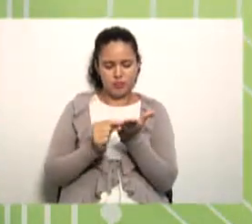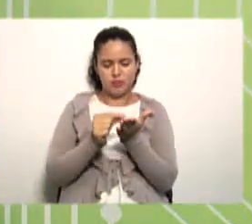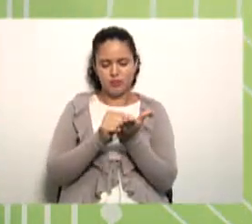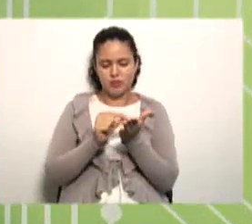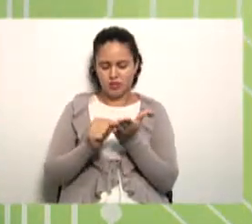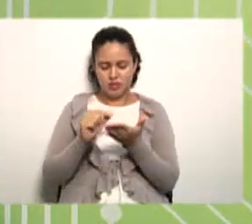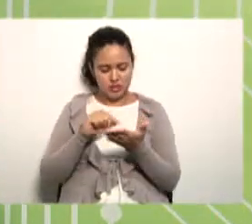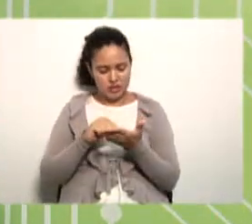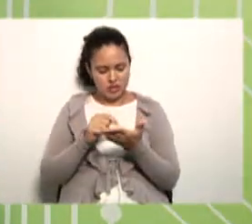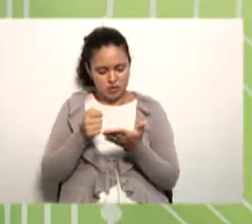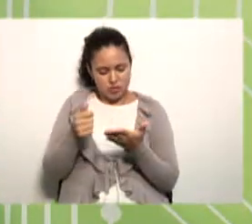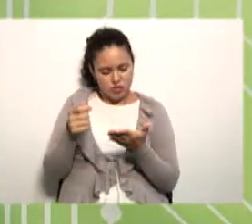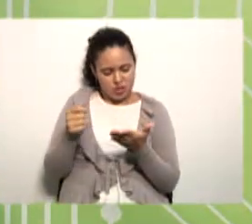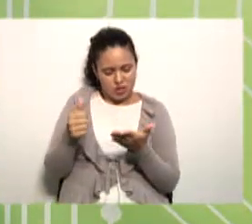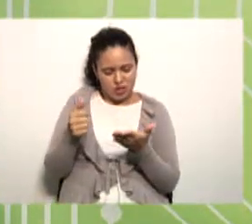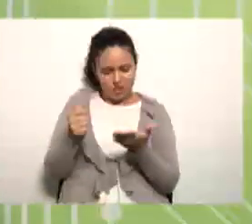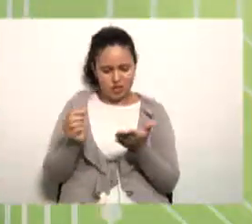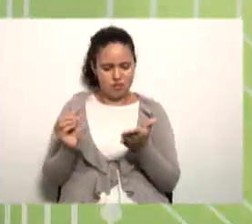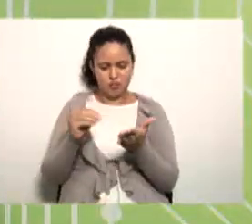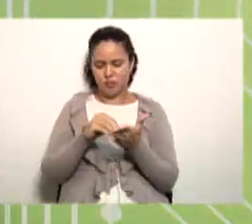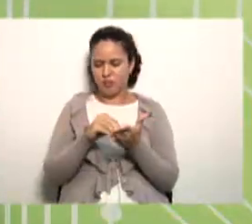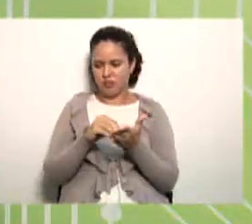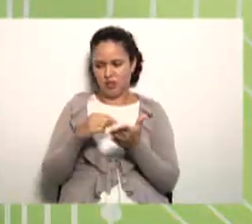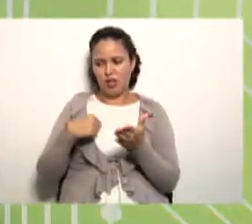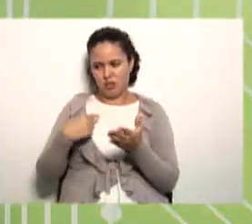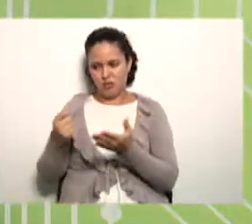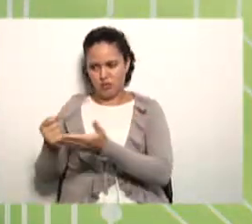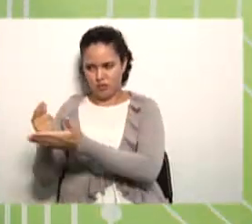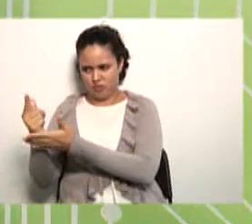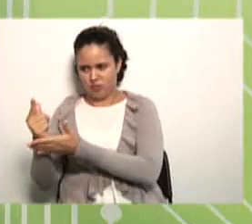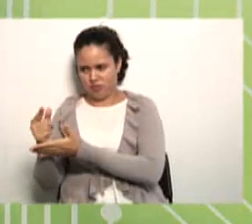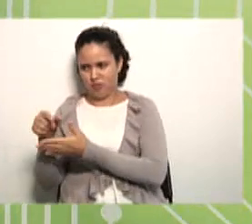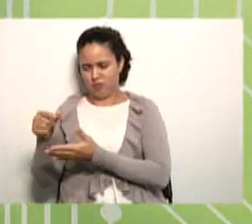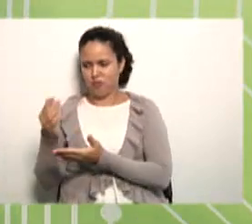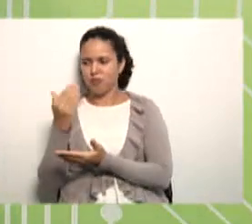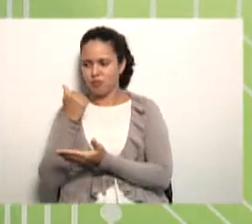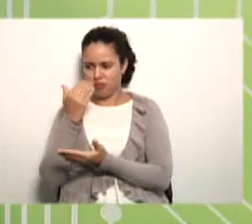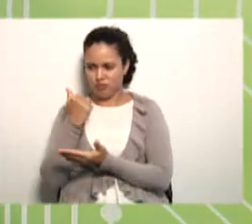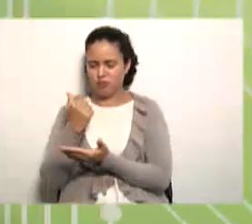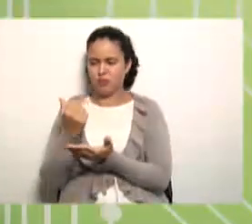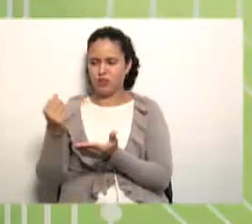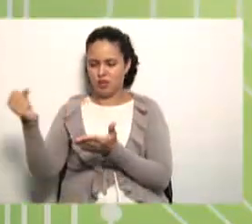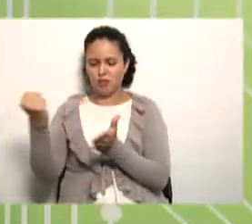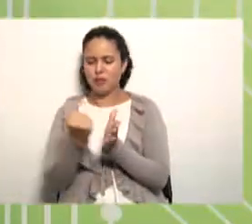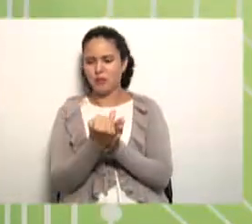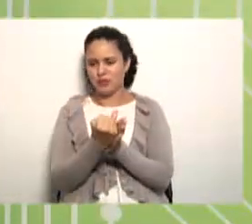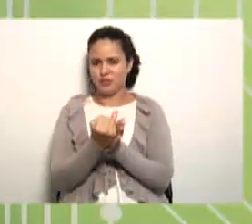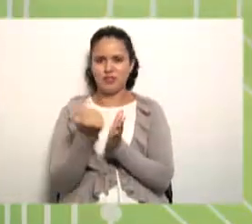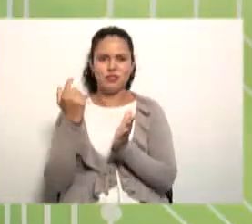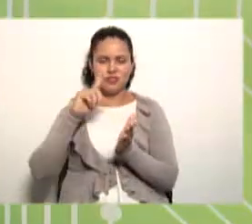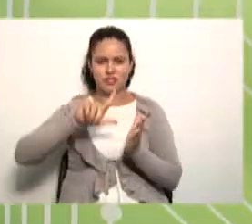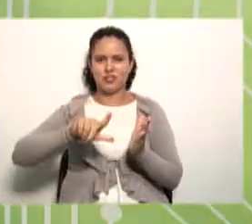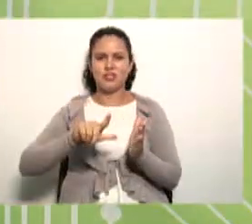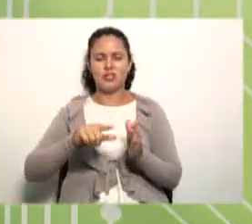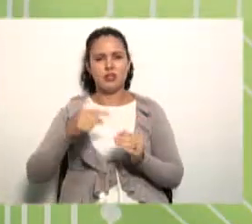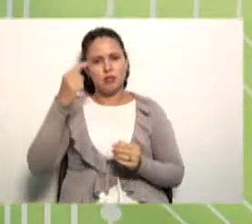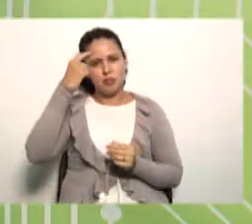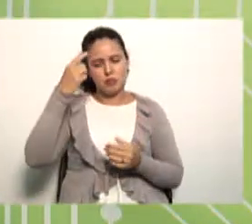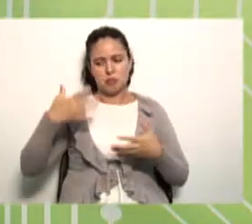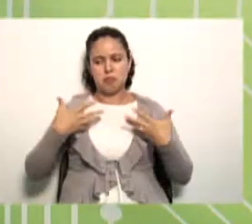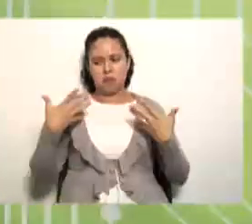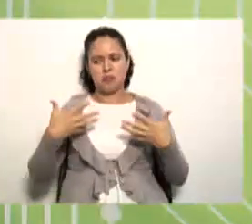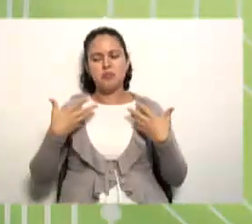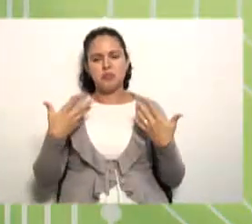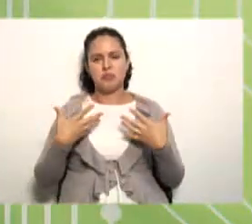porque você vai conseguir a sua 9ª estampa, você vai lá e come naquele lugar e lancha e consegue e fica mais perto de conseguir o